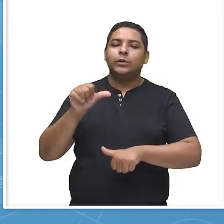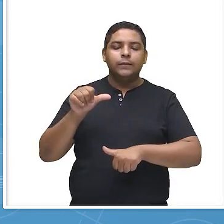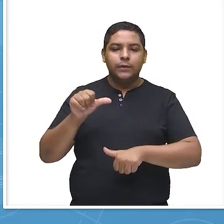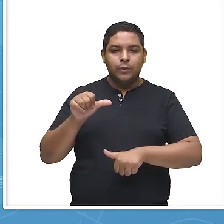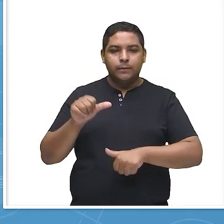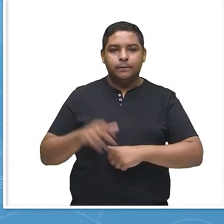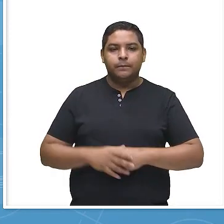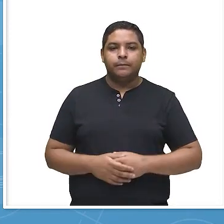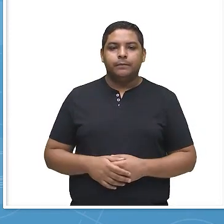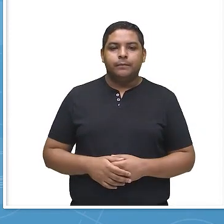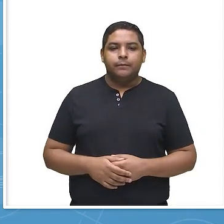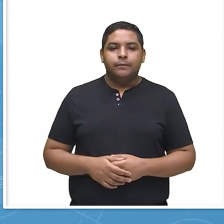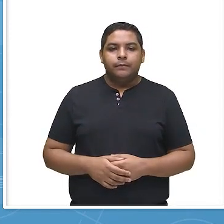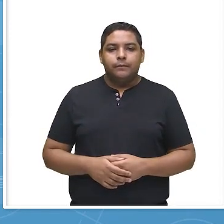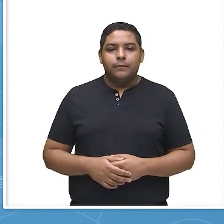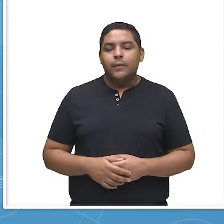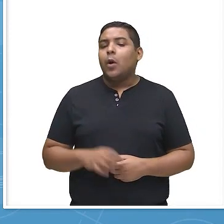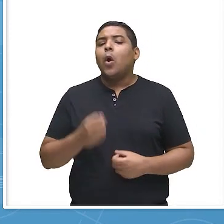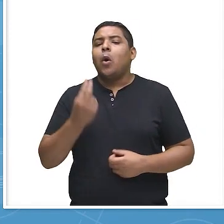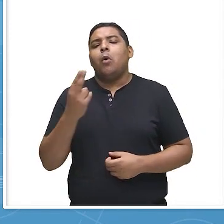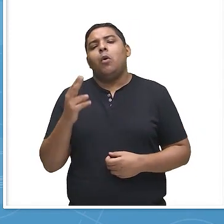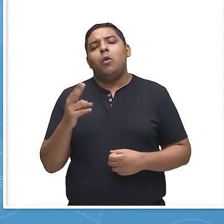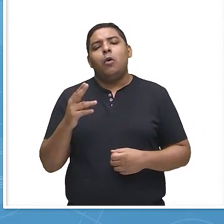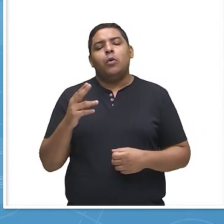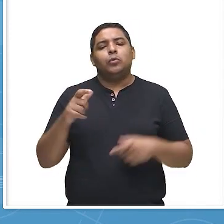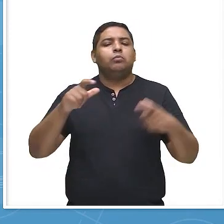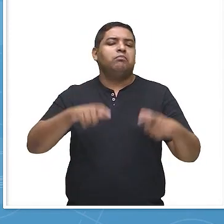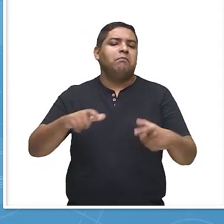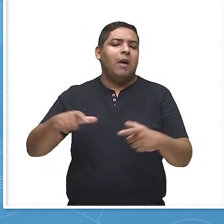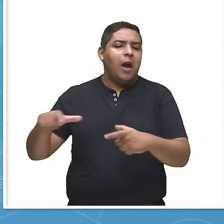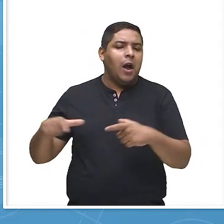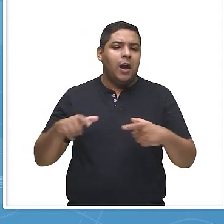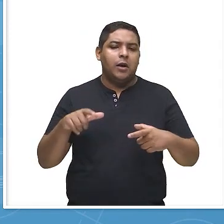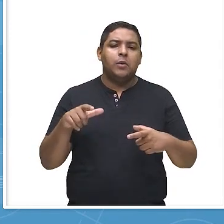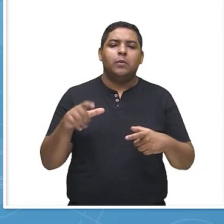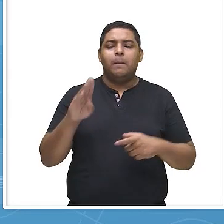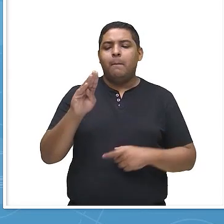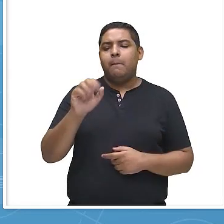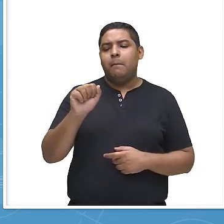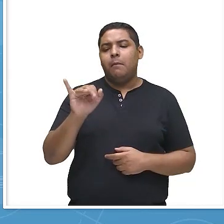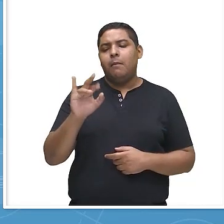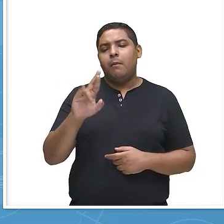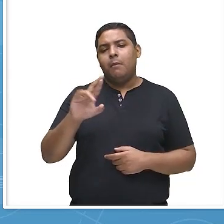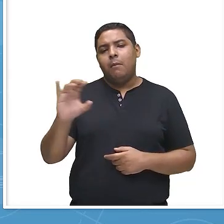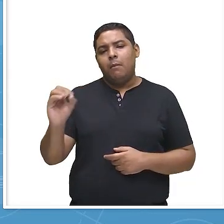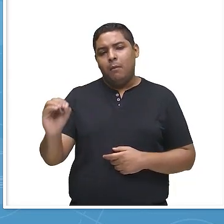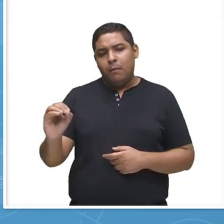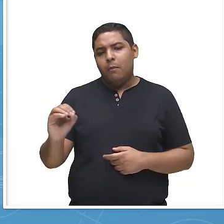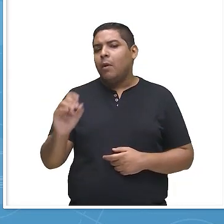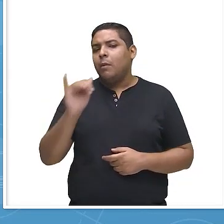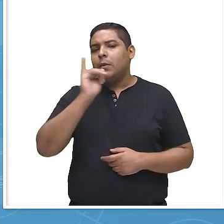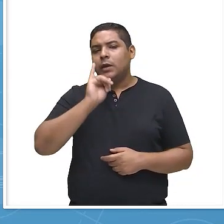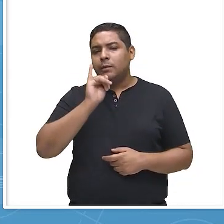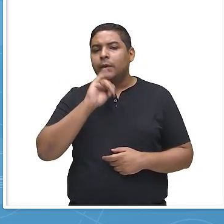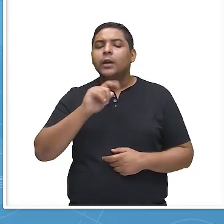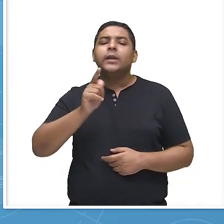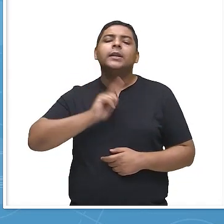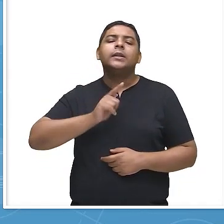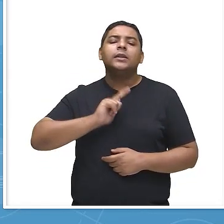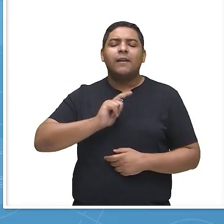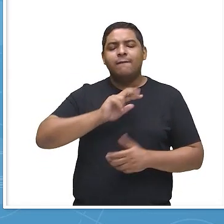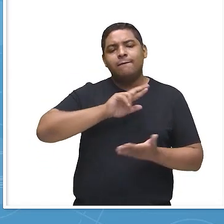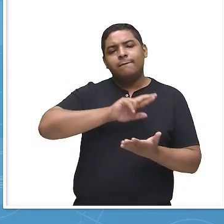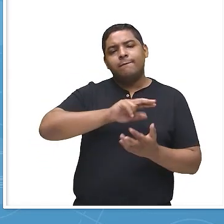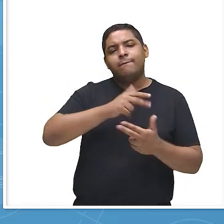vive? Ou do bairro que você está falando? Por exemplo, aqui na cidade de Manaus, nós temos vários marcos